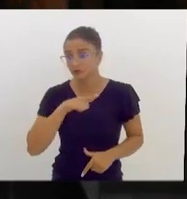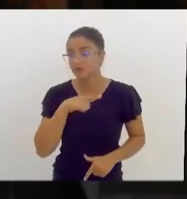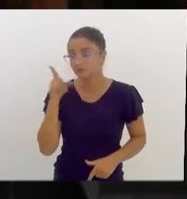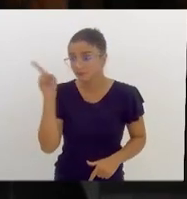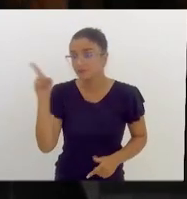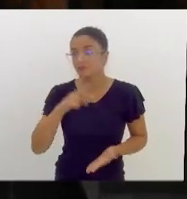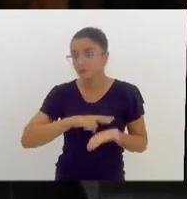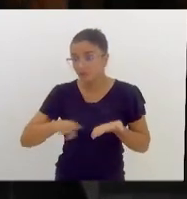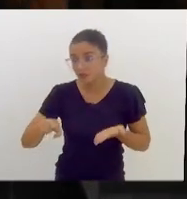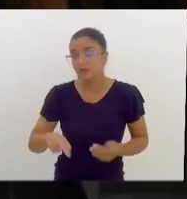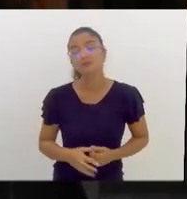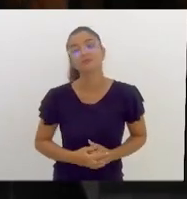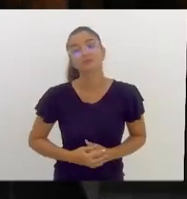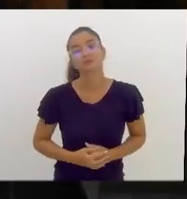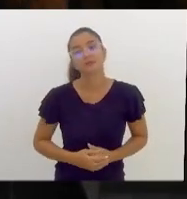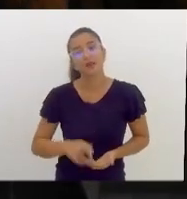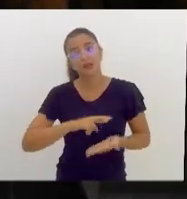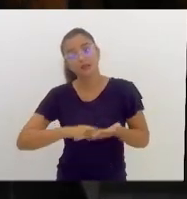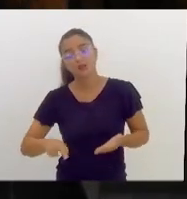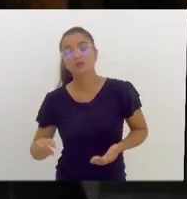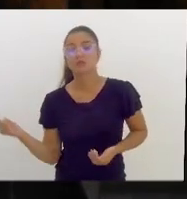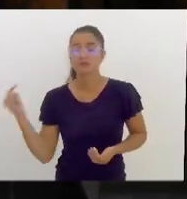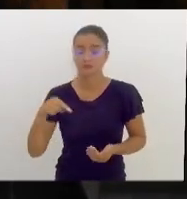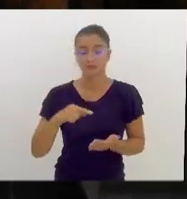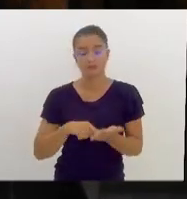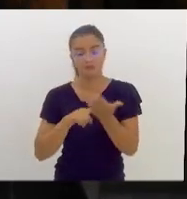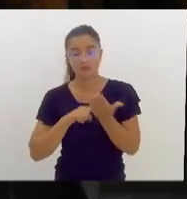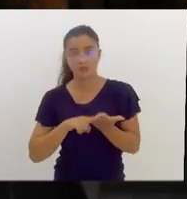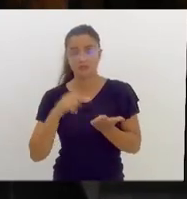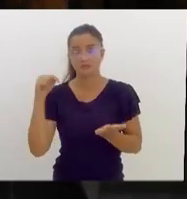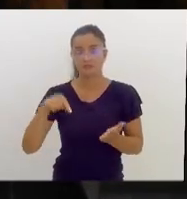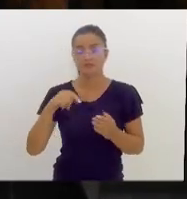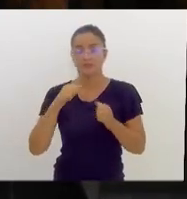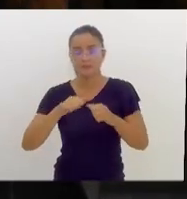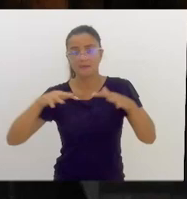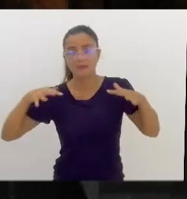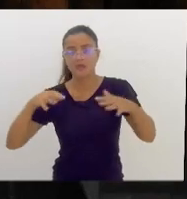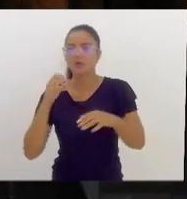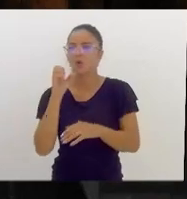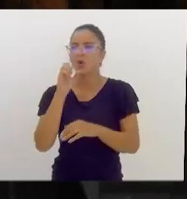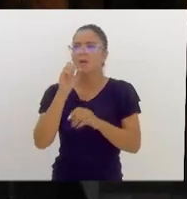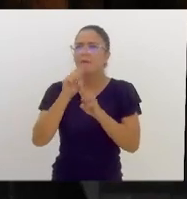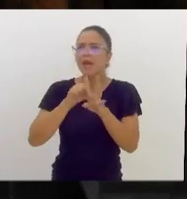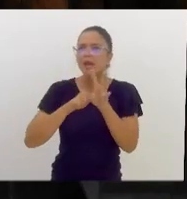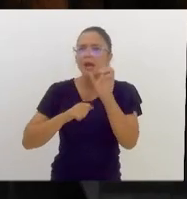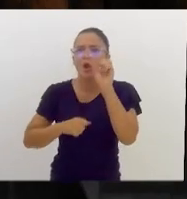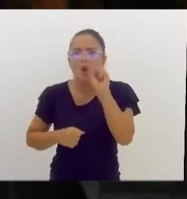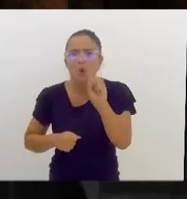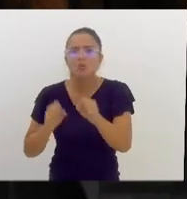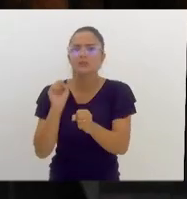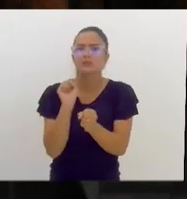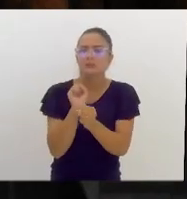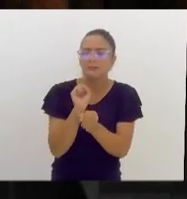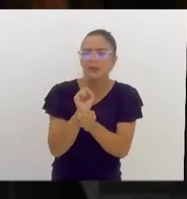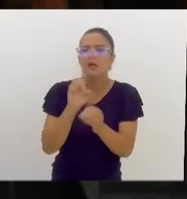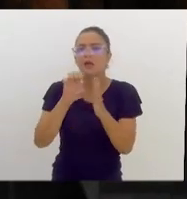no relatório. O relatório veio uma vez para o plenário, depois de mais de 8 meses de espera, recebeu uma emenda